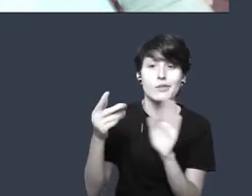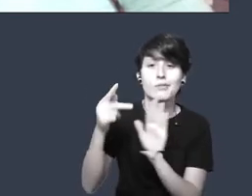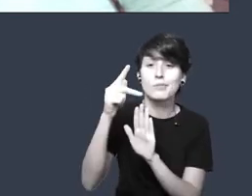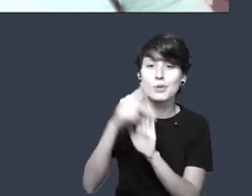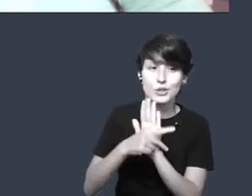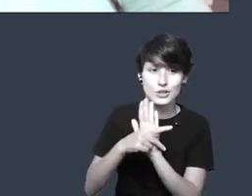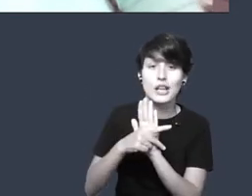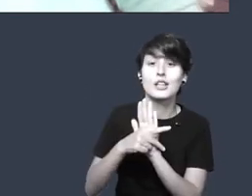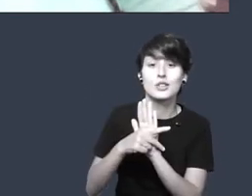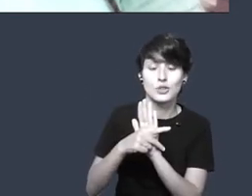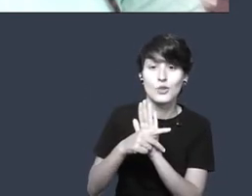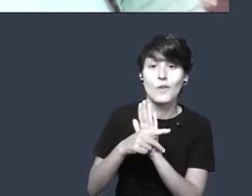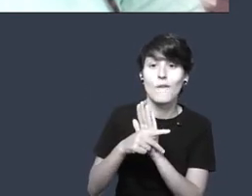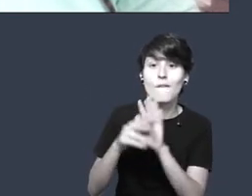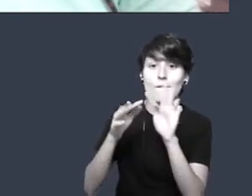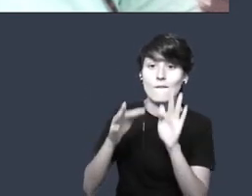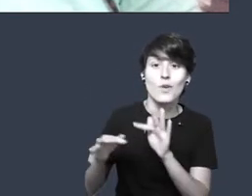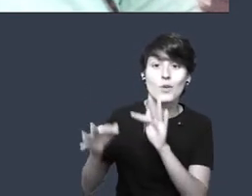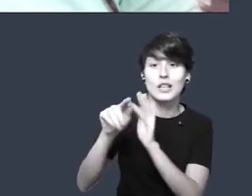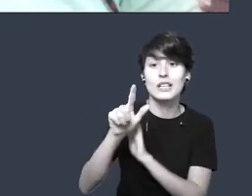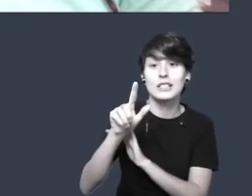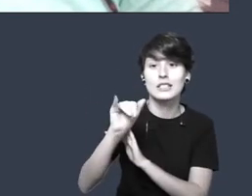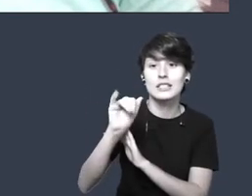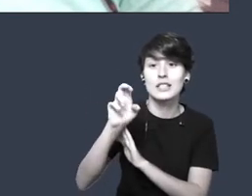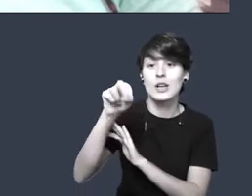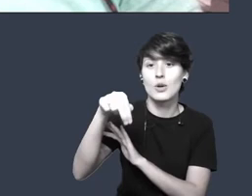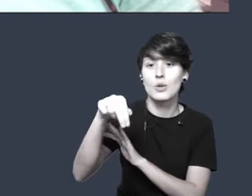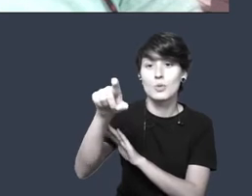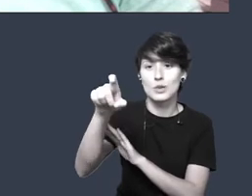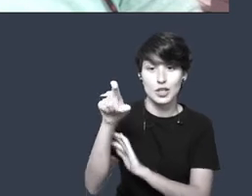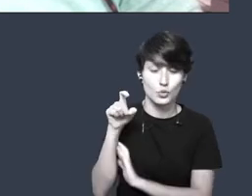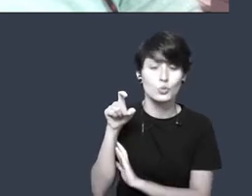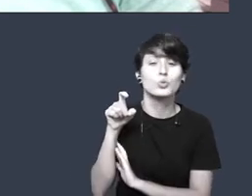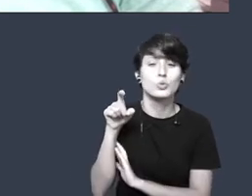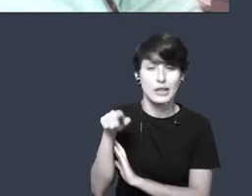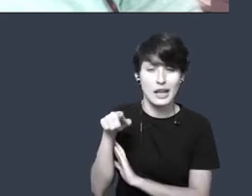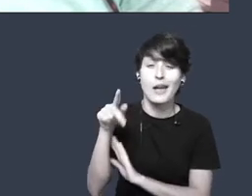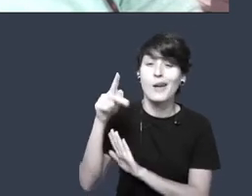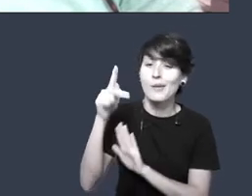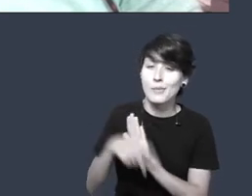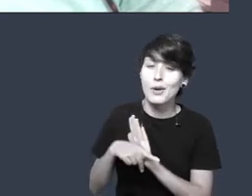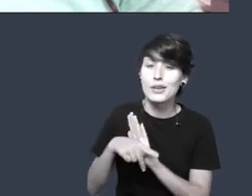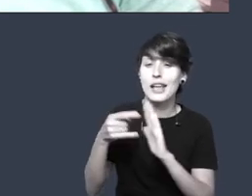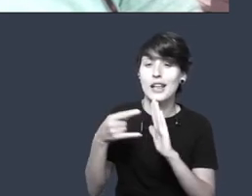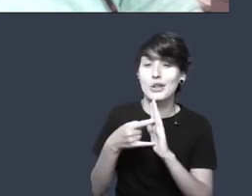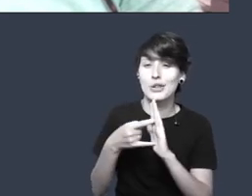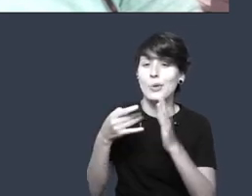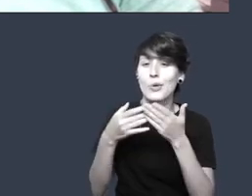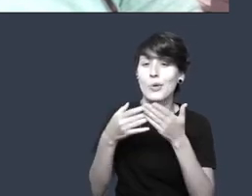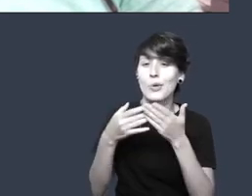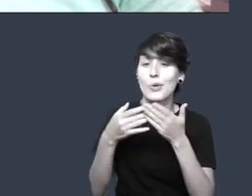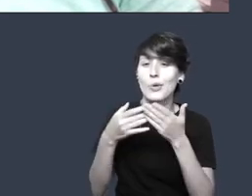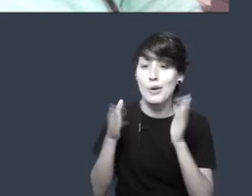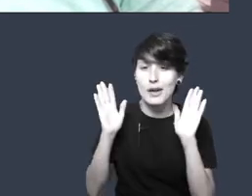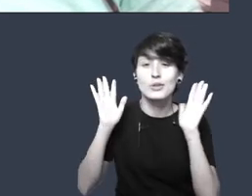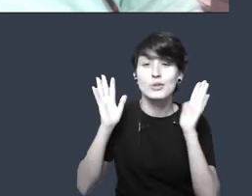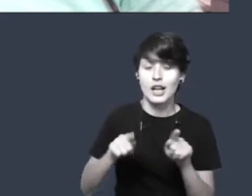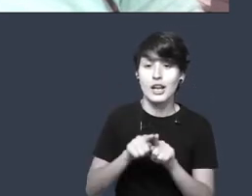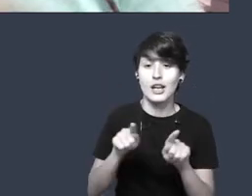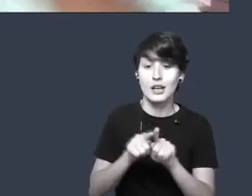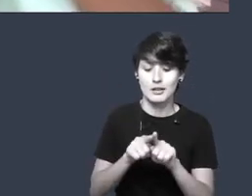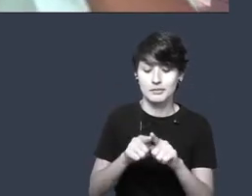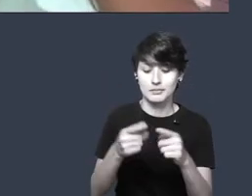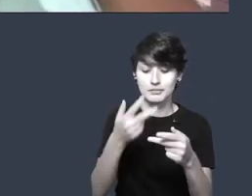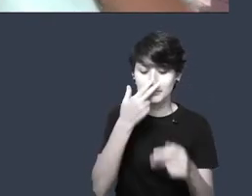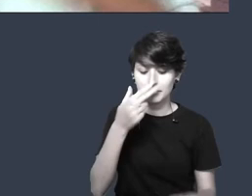para a Fundação Linux. Então, agora, a IBM, apesar de já ter sido um projeto de código aberto, né, já estava ali disponível para toda a comunidade